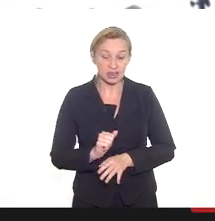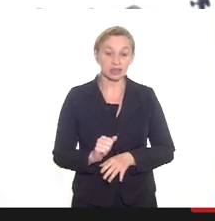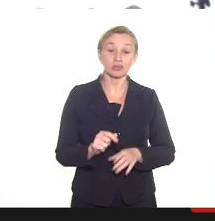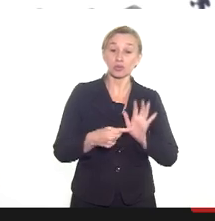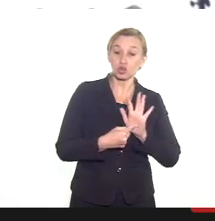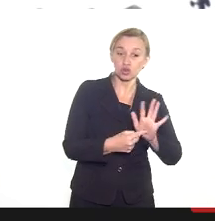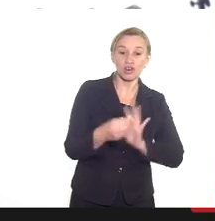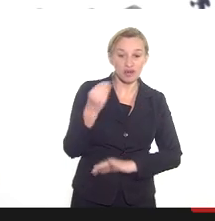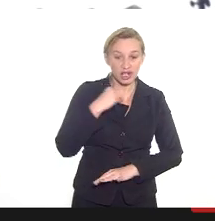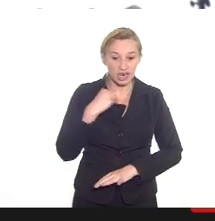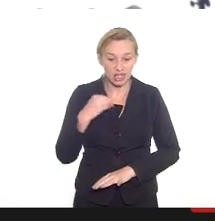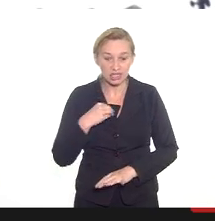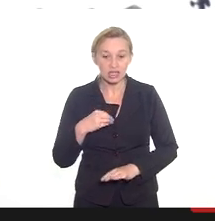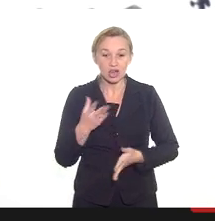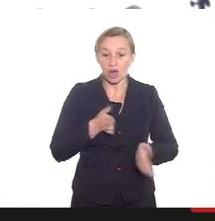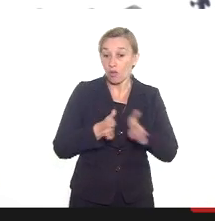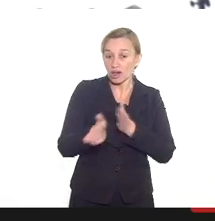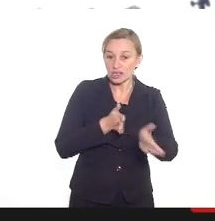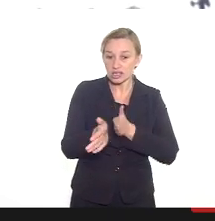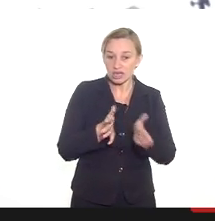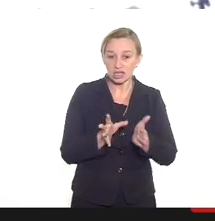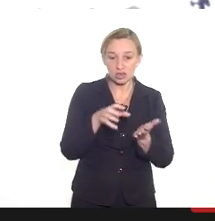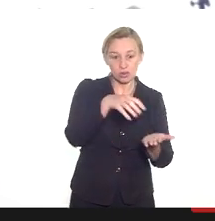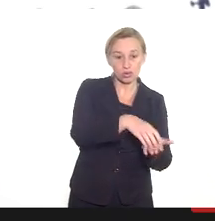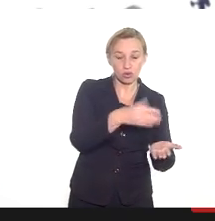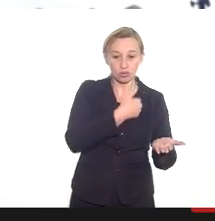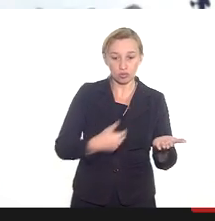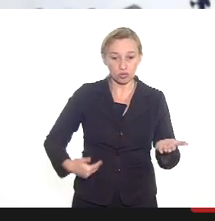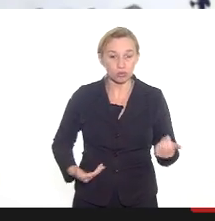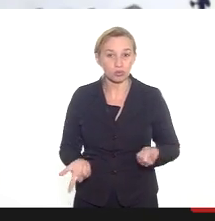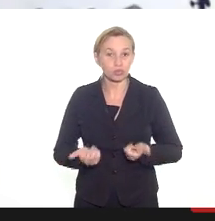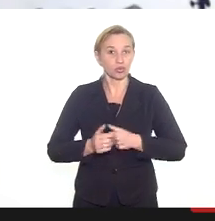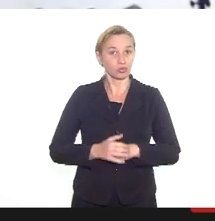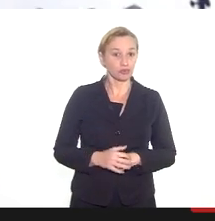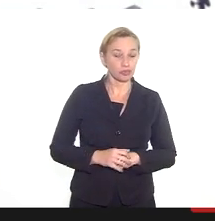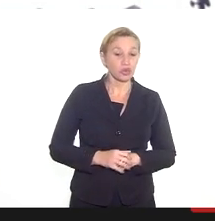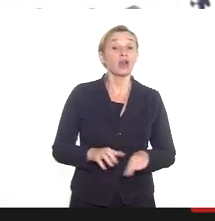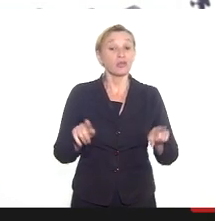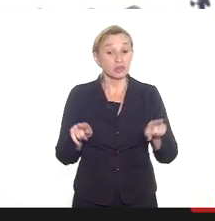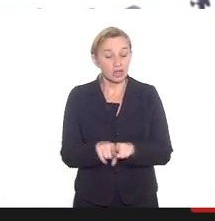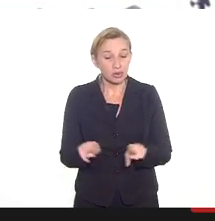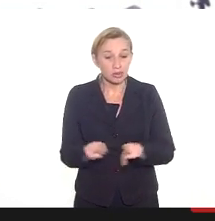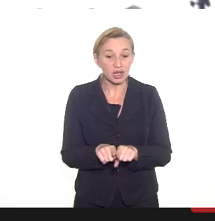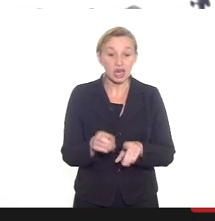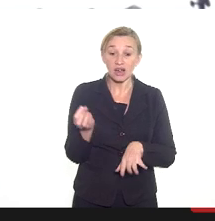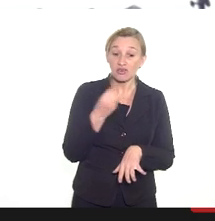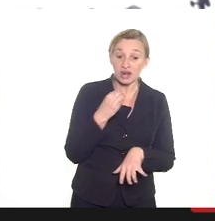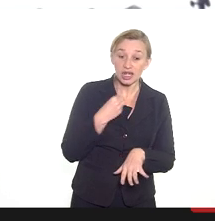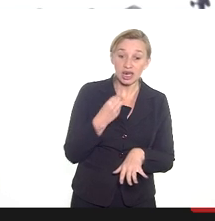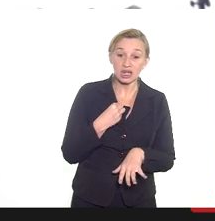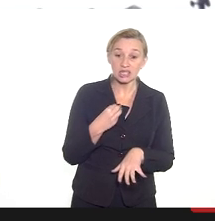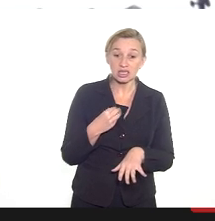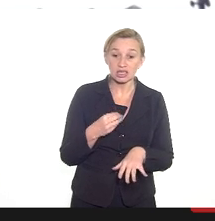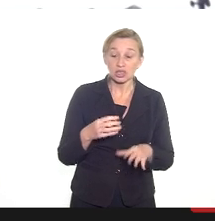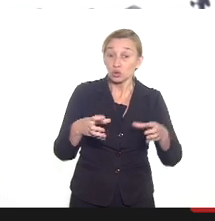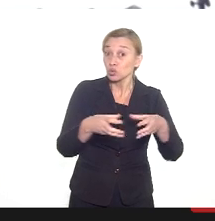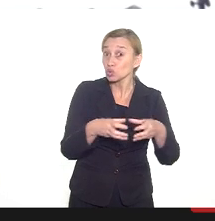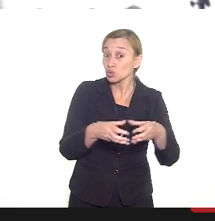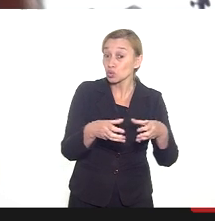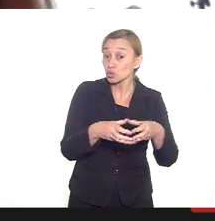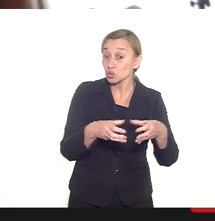que diz respeito ao acesso aos serviços públicos, ela demonstrou a fragilidade da equipe,